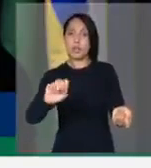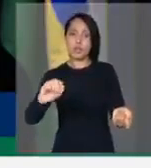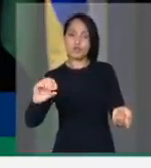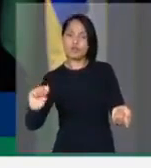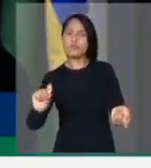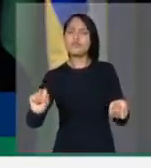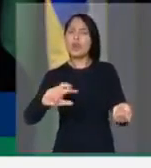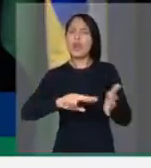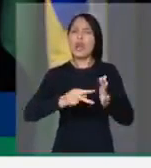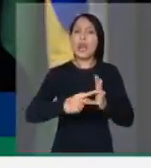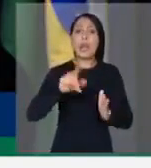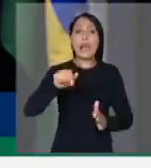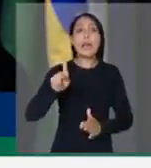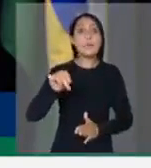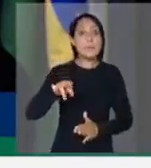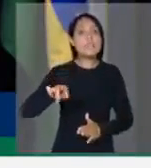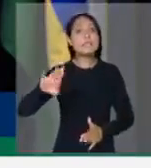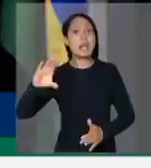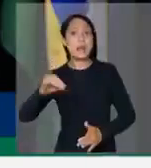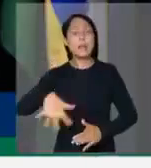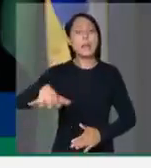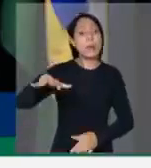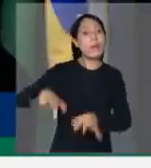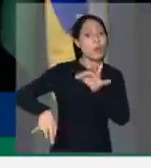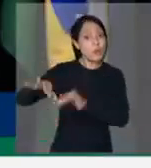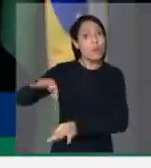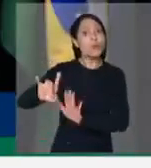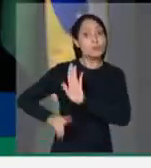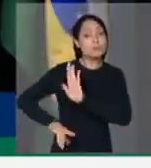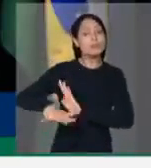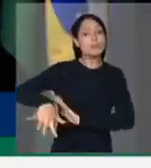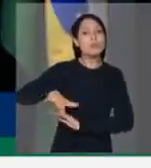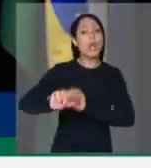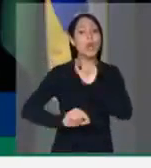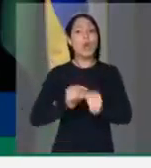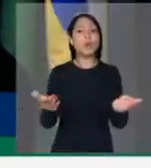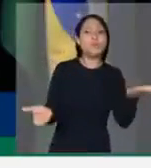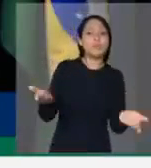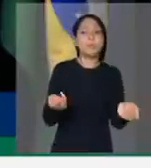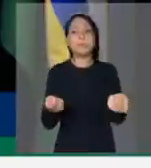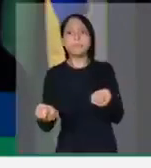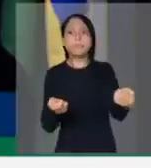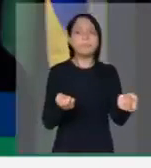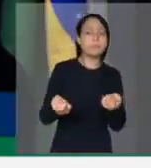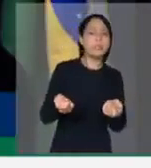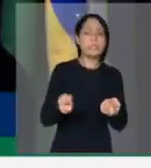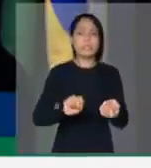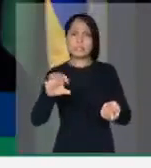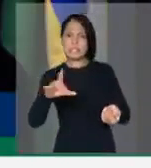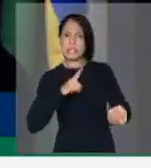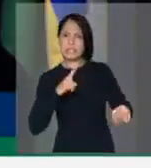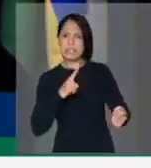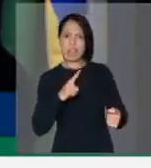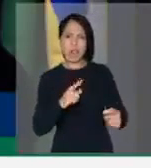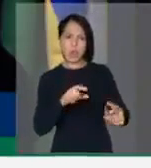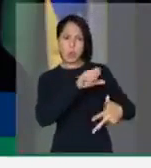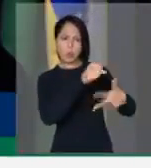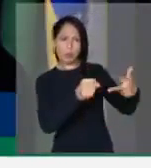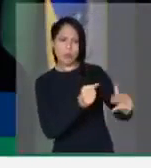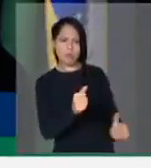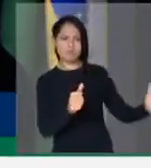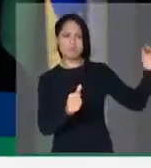deve estar interferindo quando um poder está se exacerbando, está abusando,